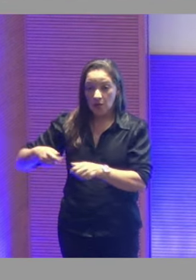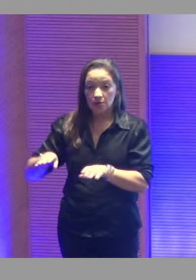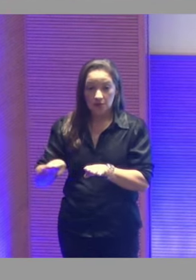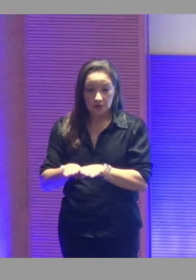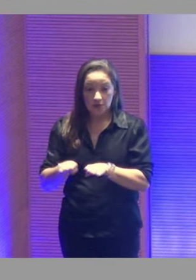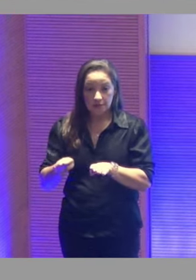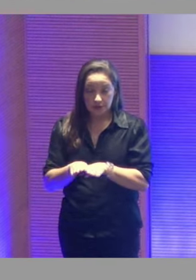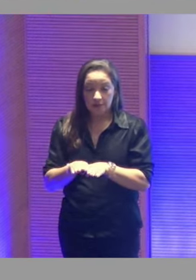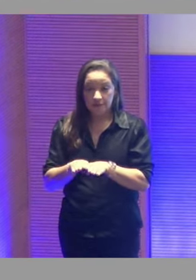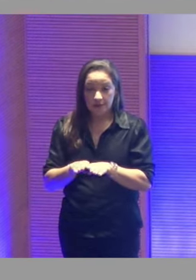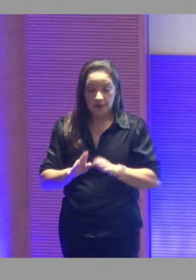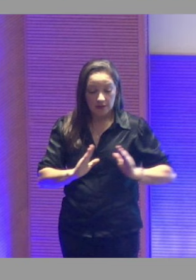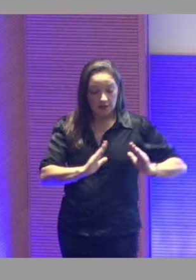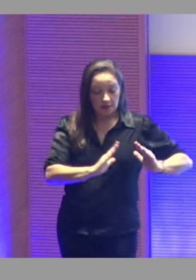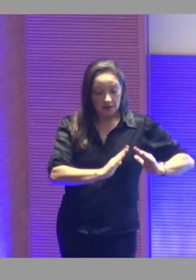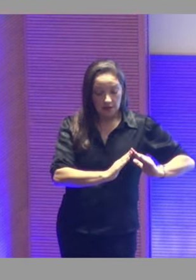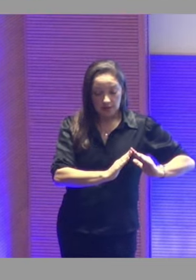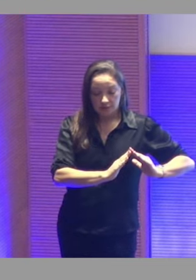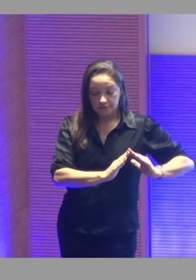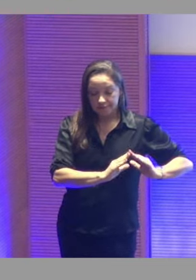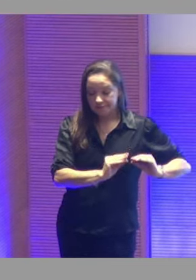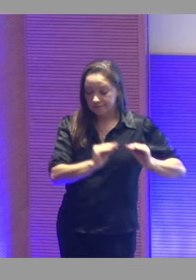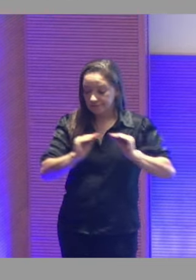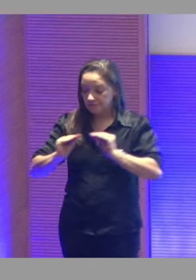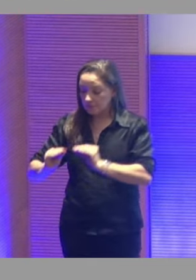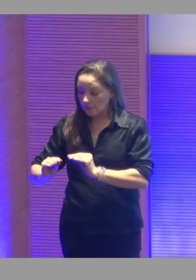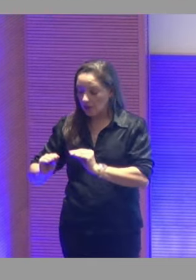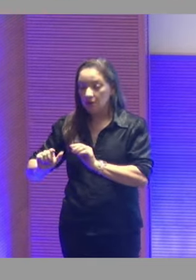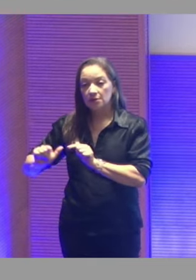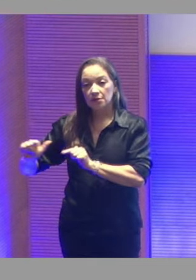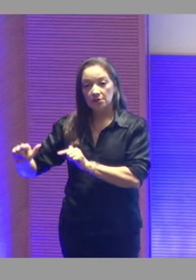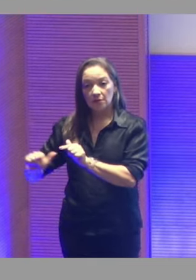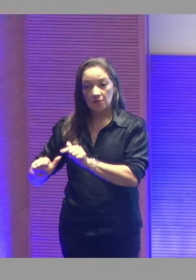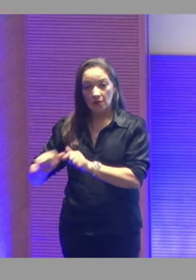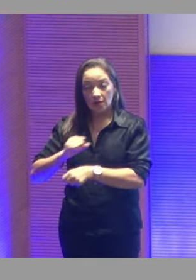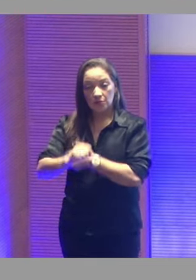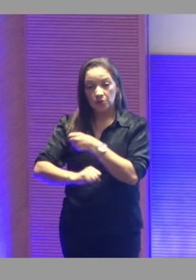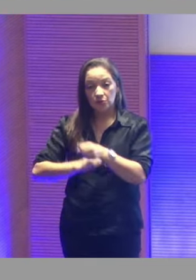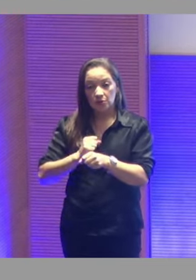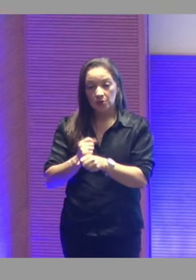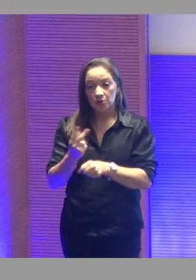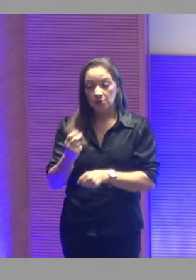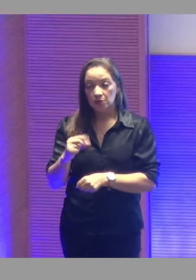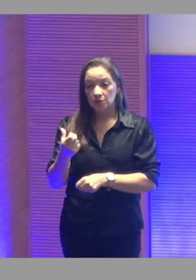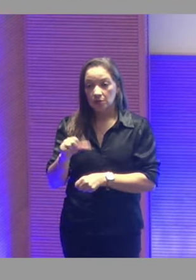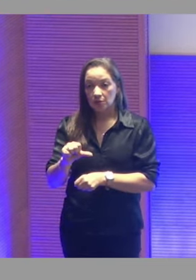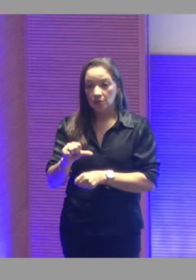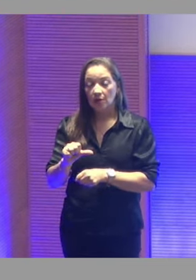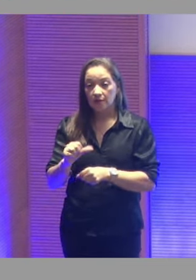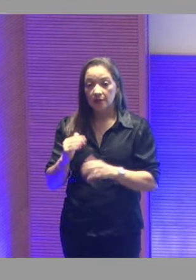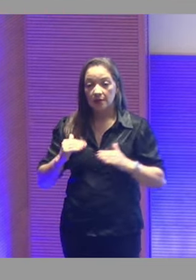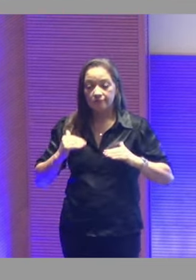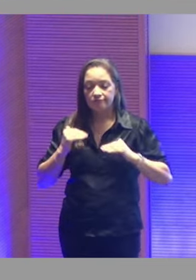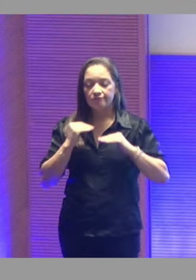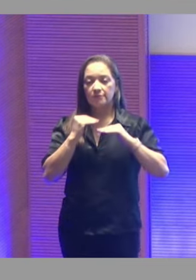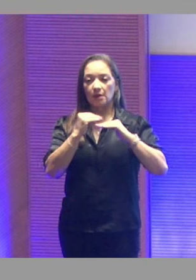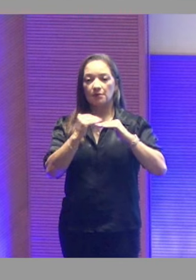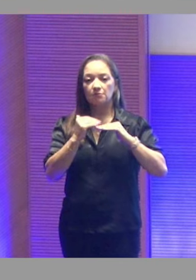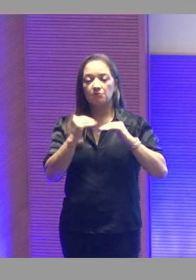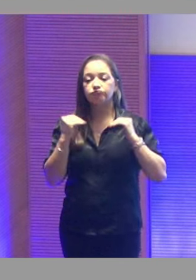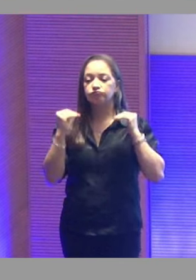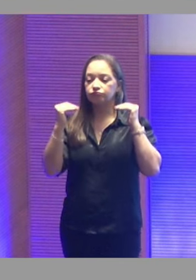casas a trabalho como nós podemos observar em 2019 existia um patamar elevado de emissões e esse patamar ele caiu eh